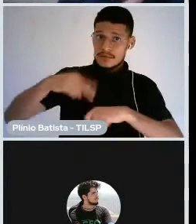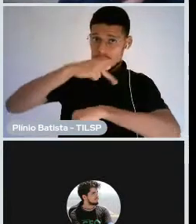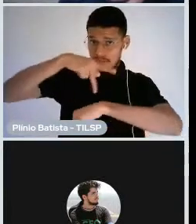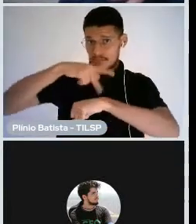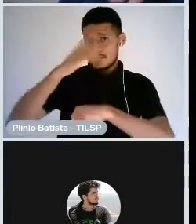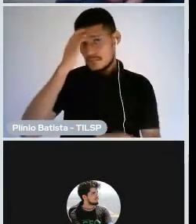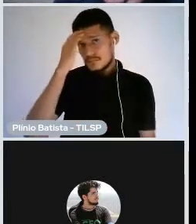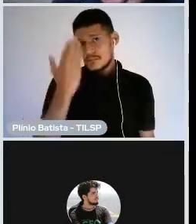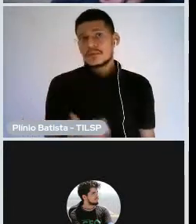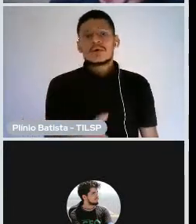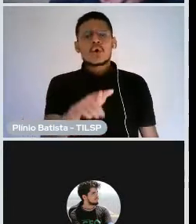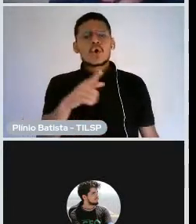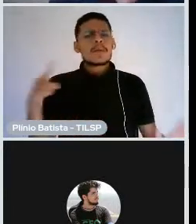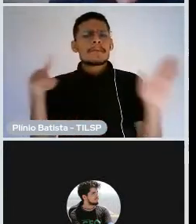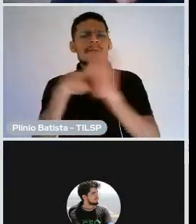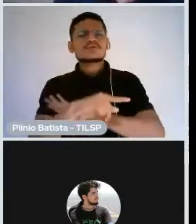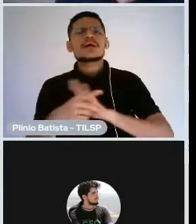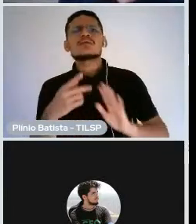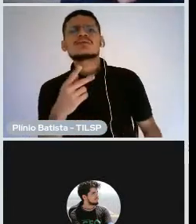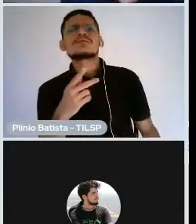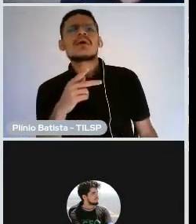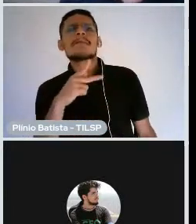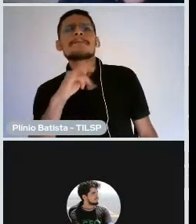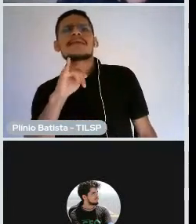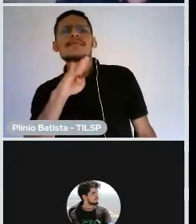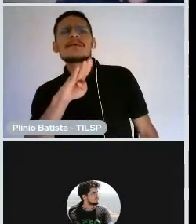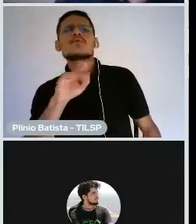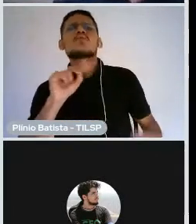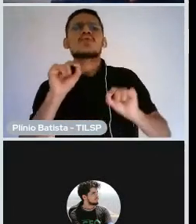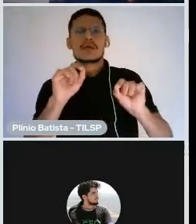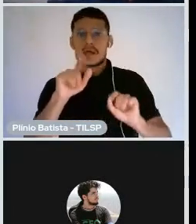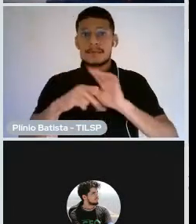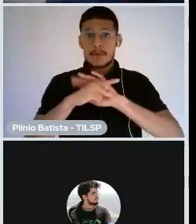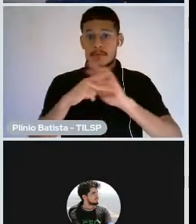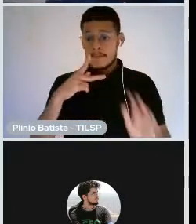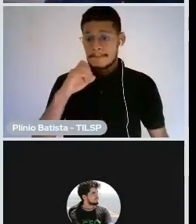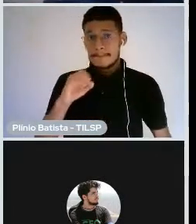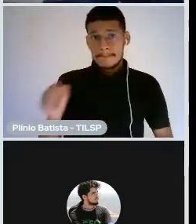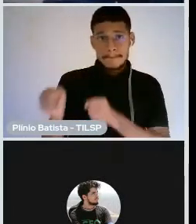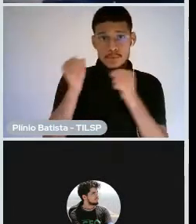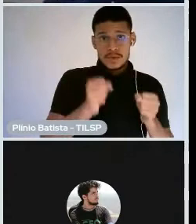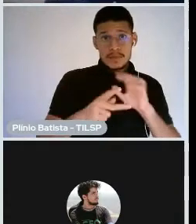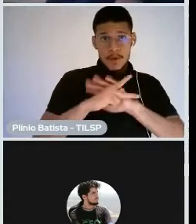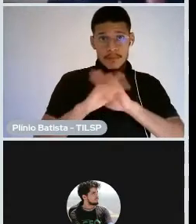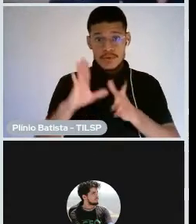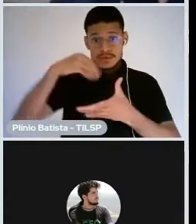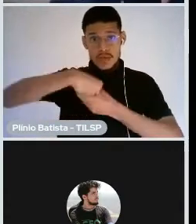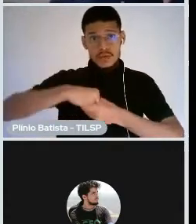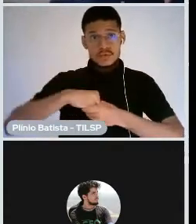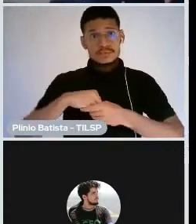Justamente. Perguntaram aí o que é PIB, Brenda. PIB é o Produto Interno Bruto. É tudo que o país produz